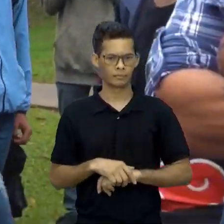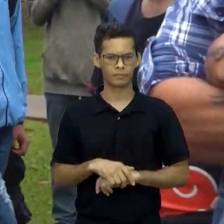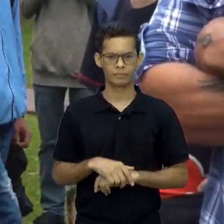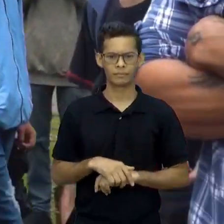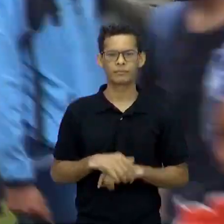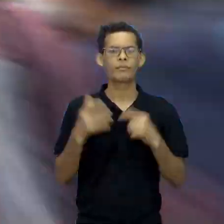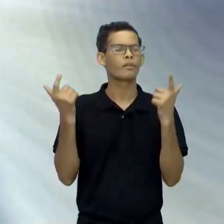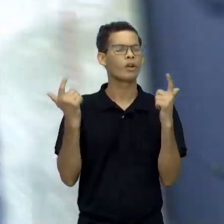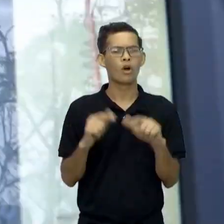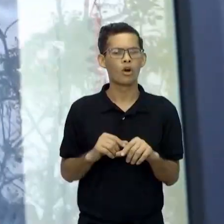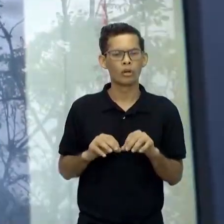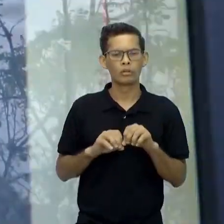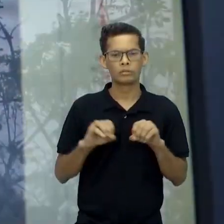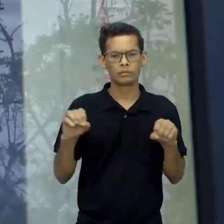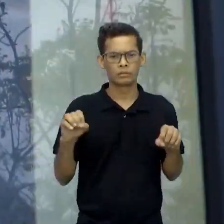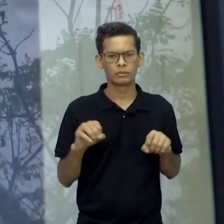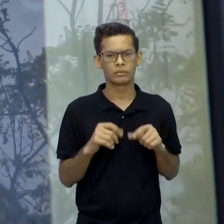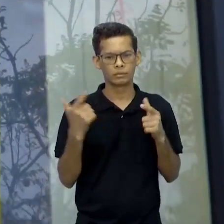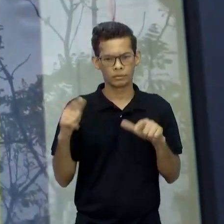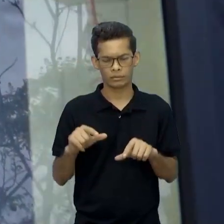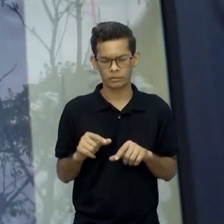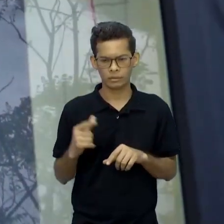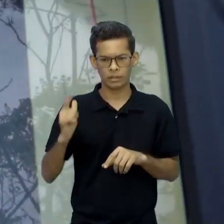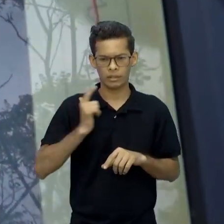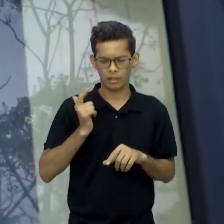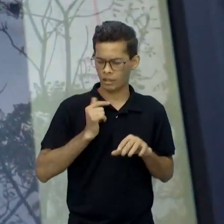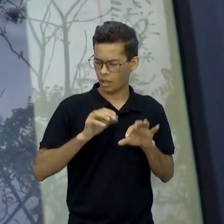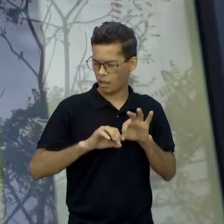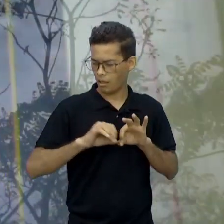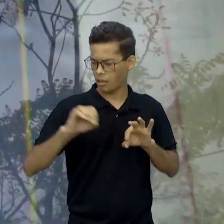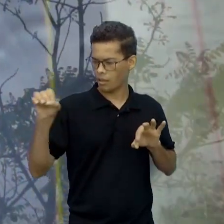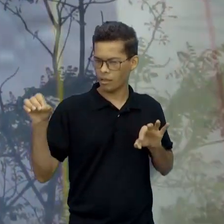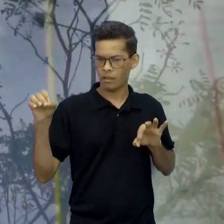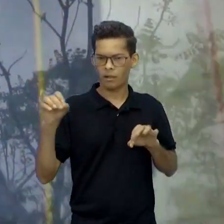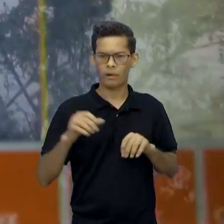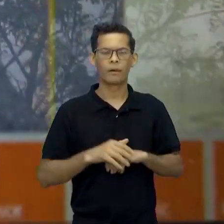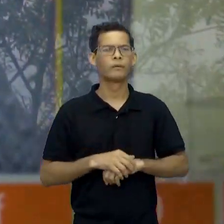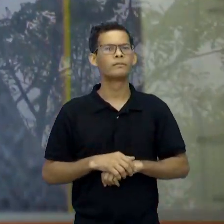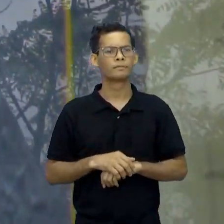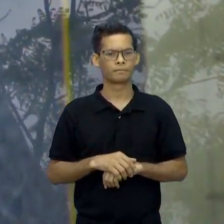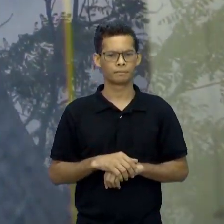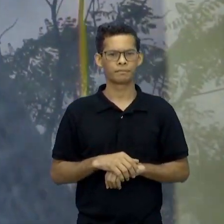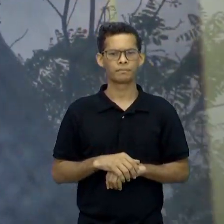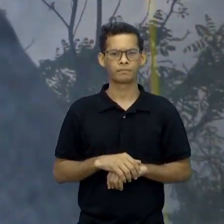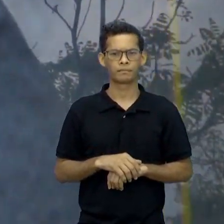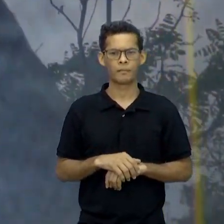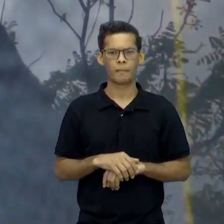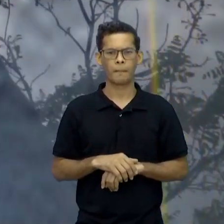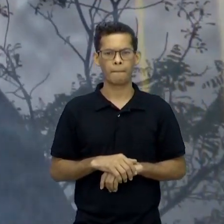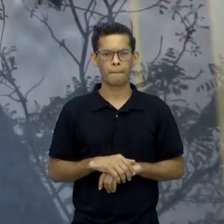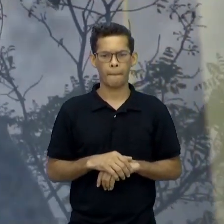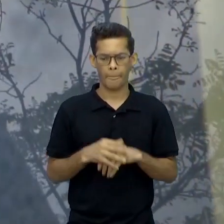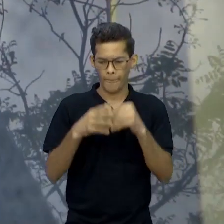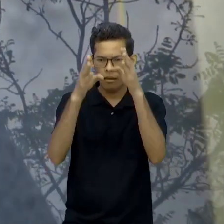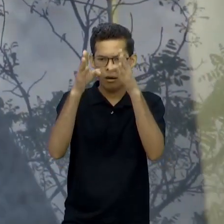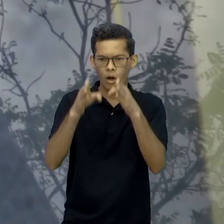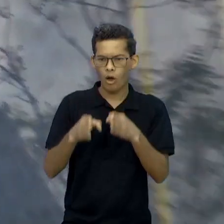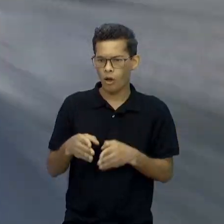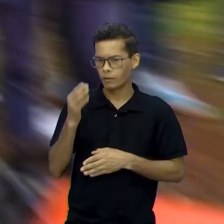que ela passa? Caramba. Ela passa em diagonal aqui, ó. A manilha tá exatamente aqui,